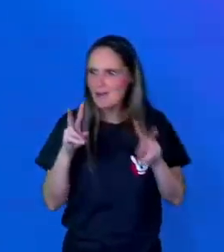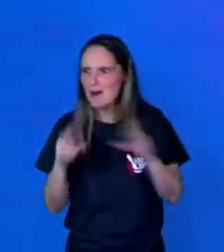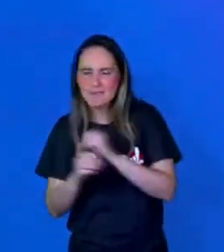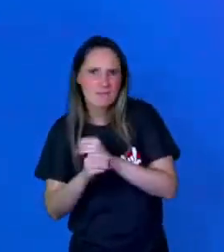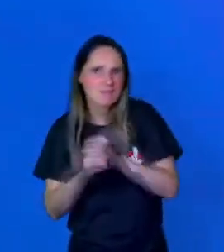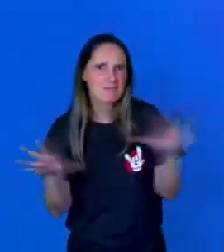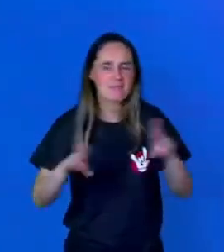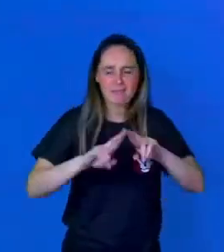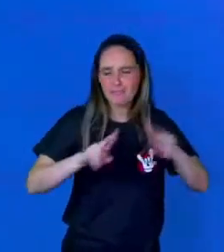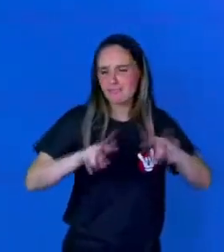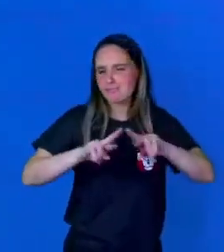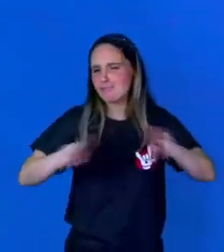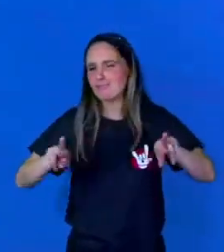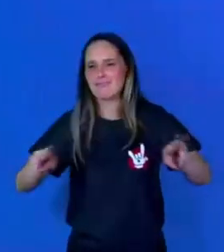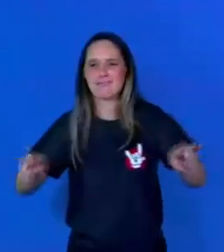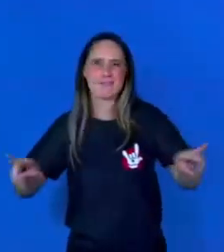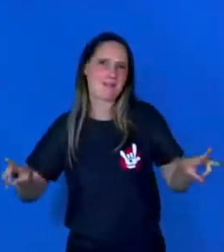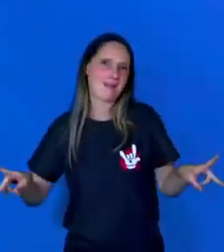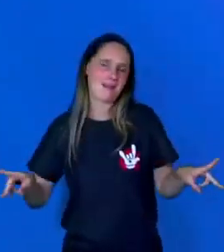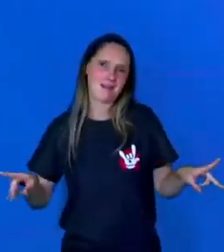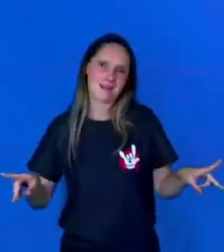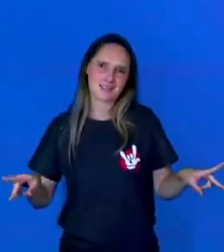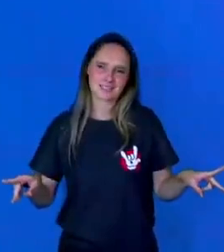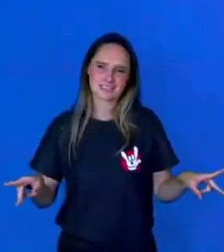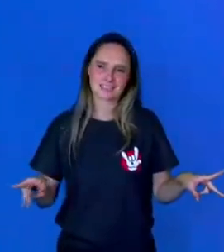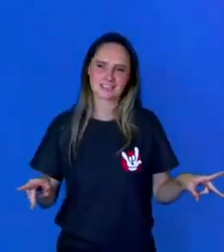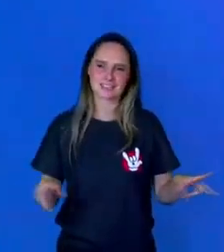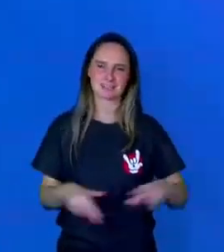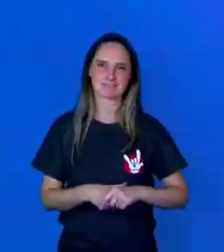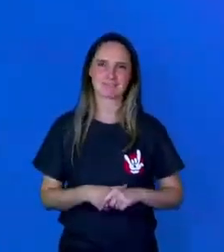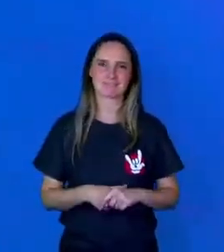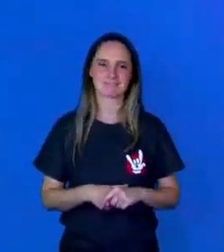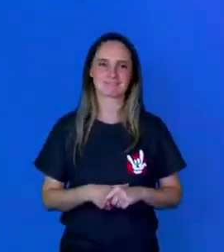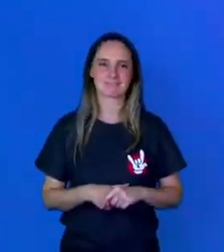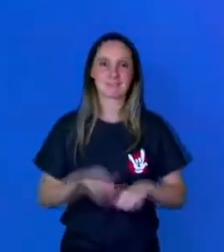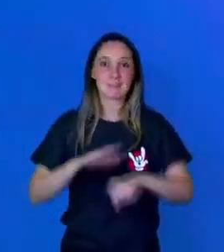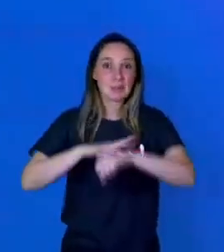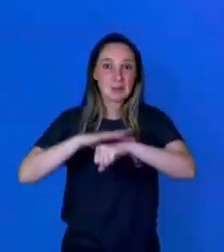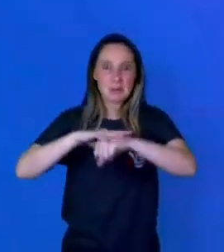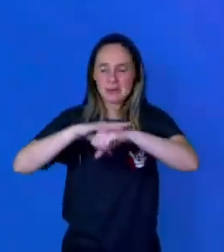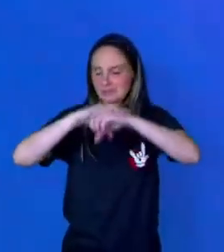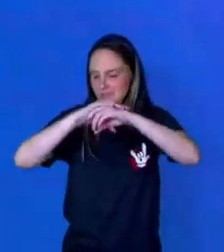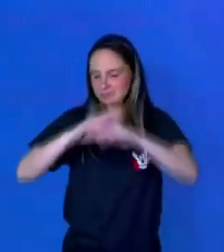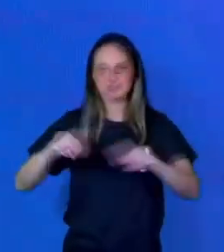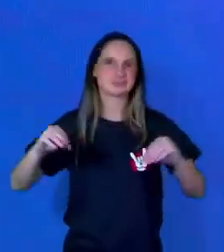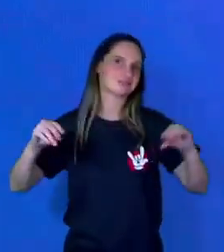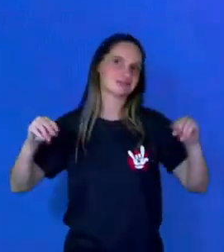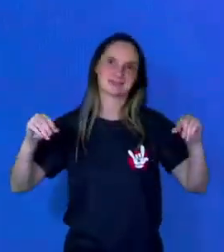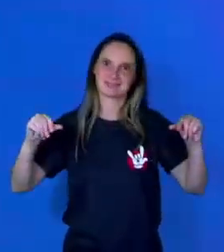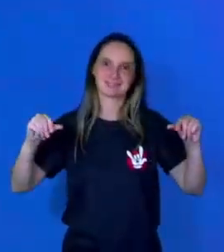pessoas encurvadas se endireitando, mãos mirradas endireitando, lepra sumindo,